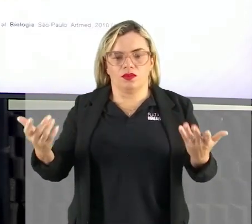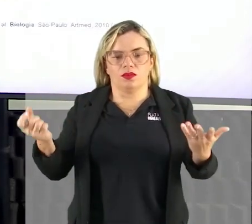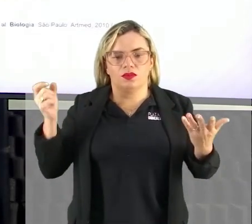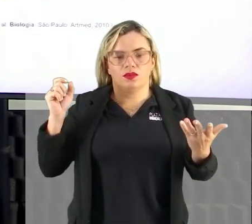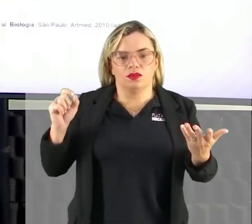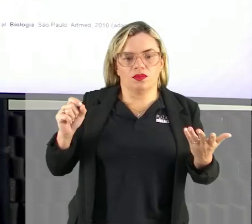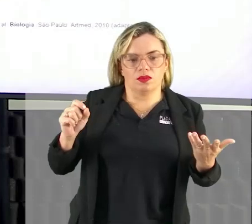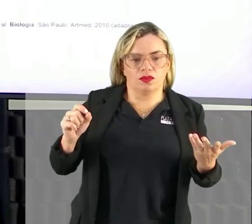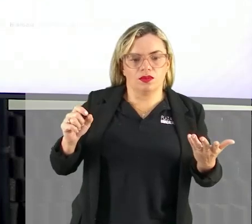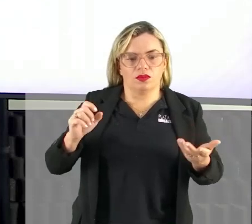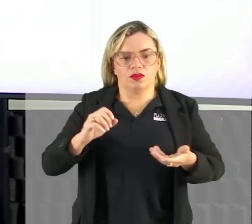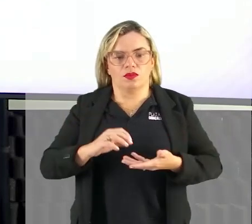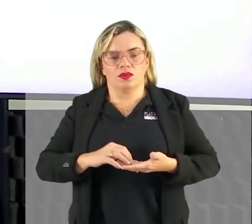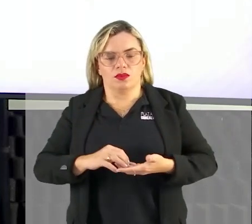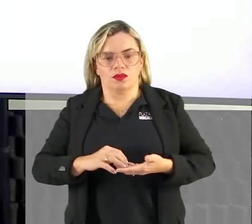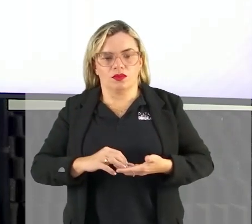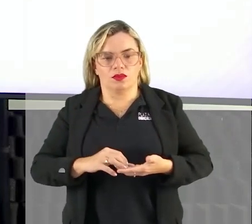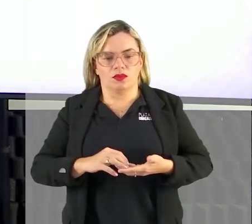frutos.